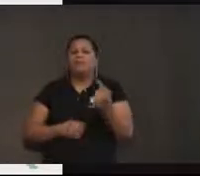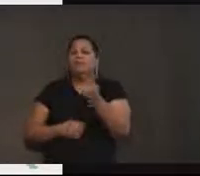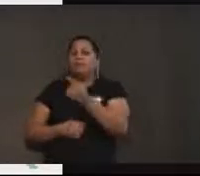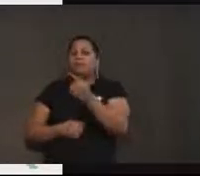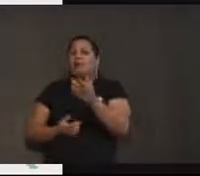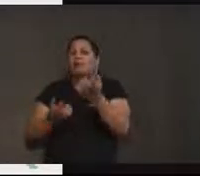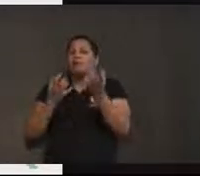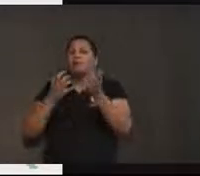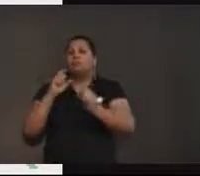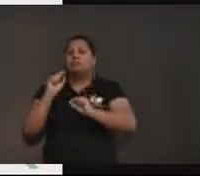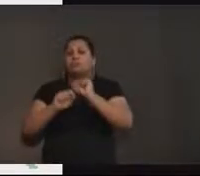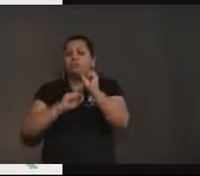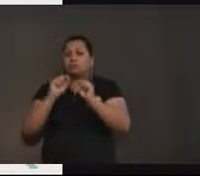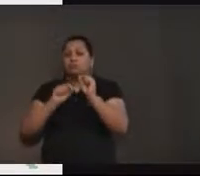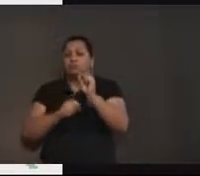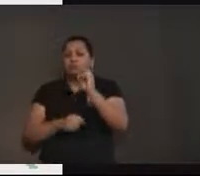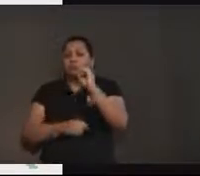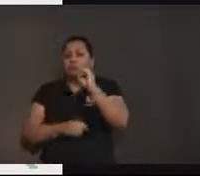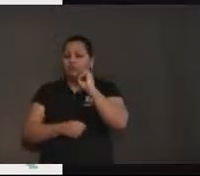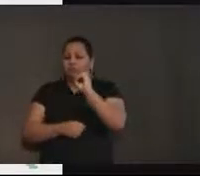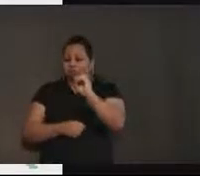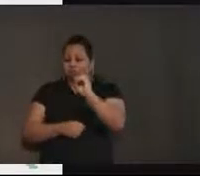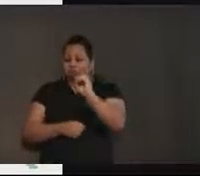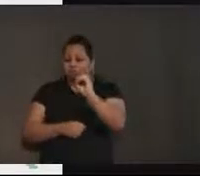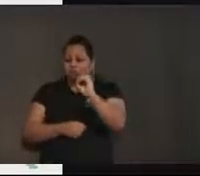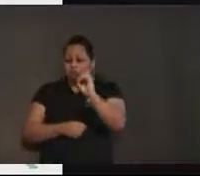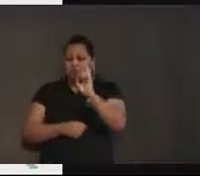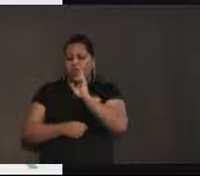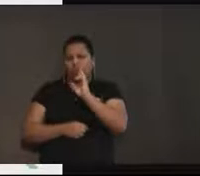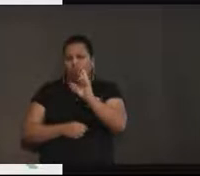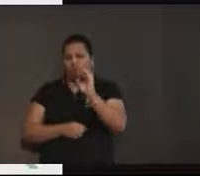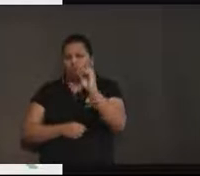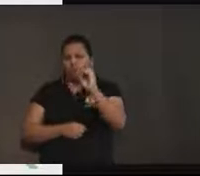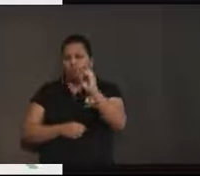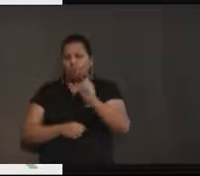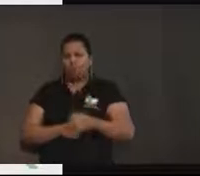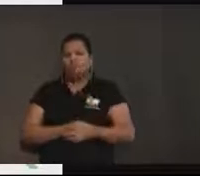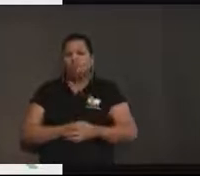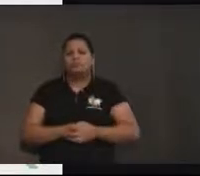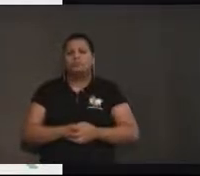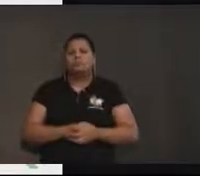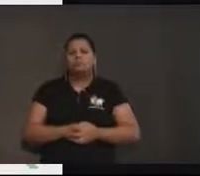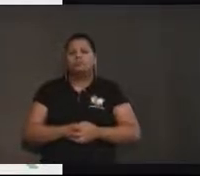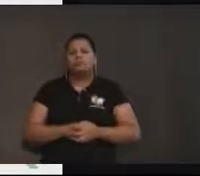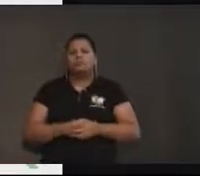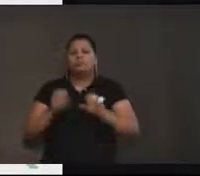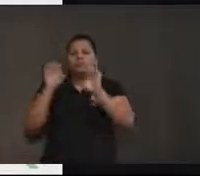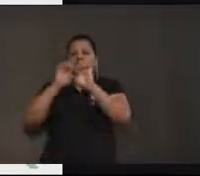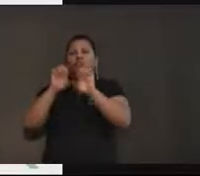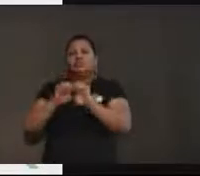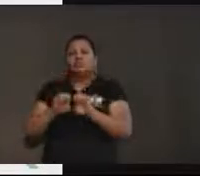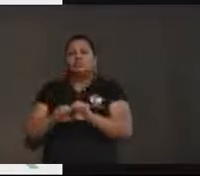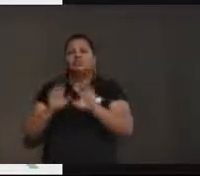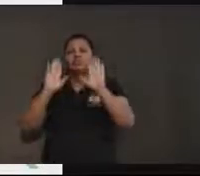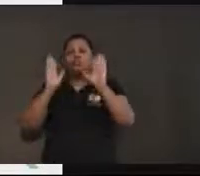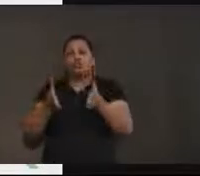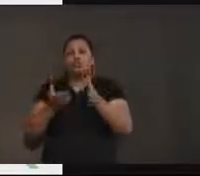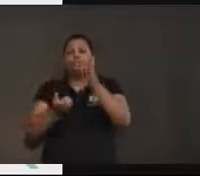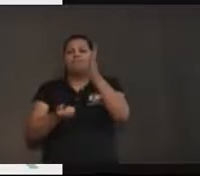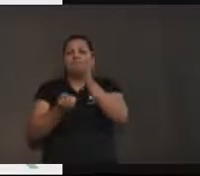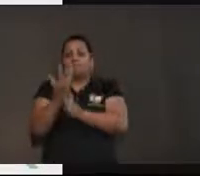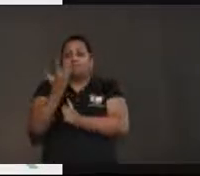eu quero que isso aí seja zero e vamos embora é o ponto crítico funcional pronto a estrutura matemática tá montada